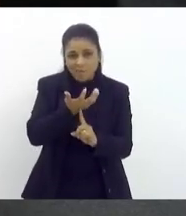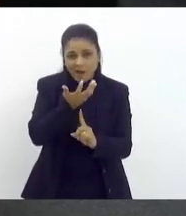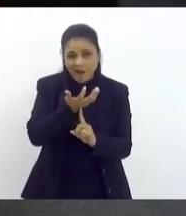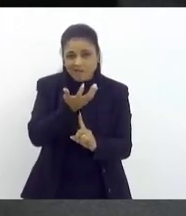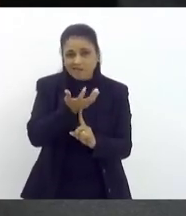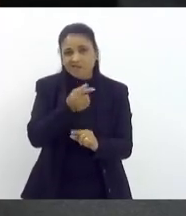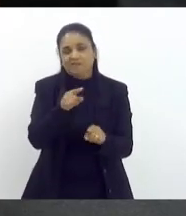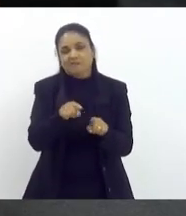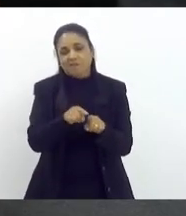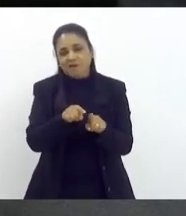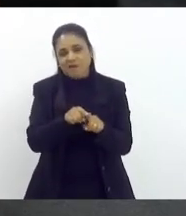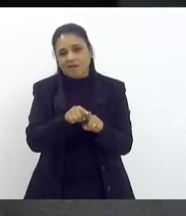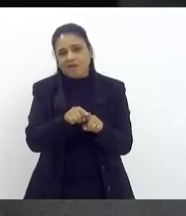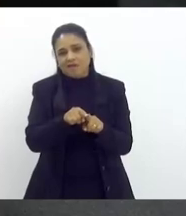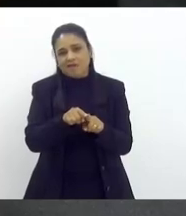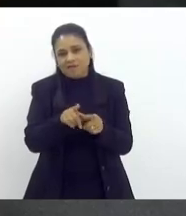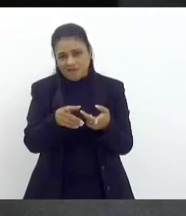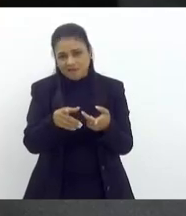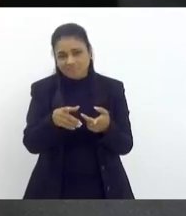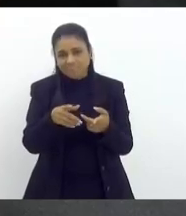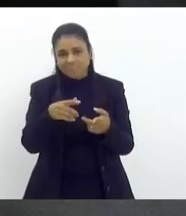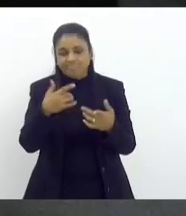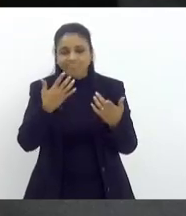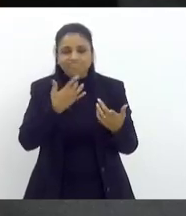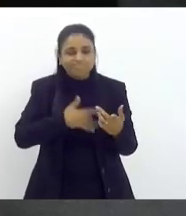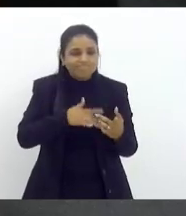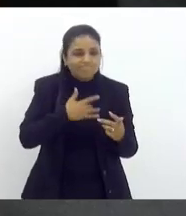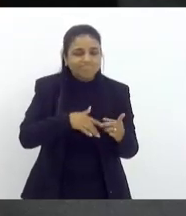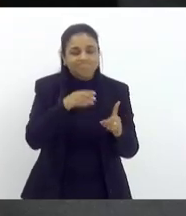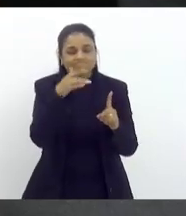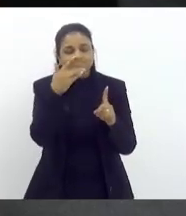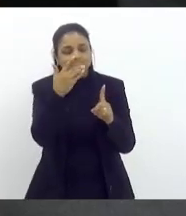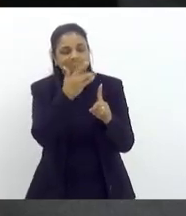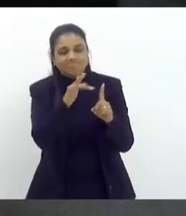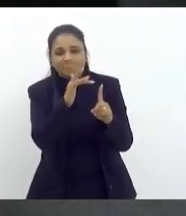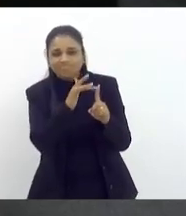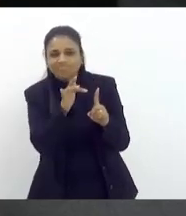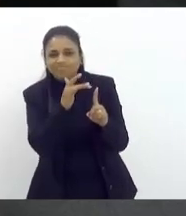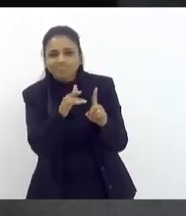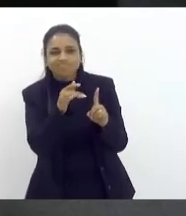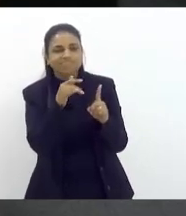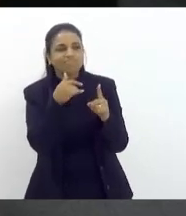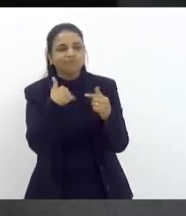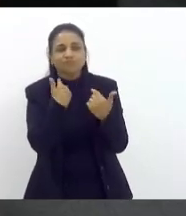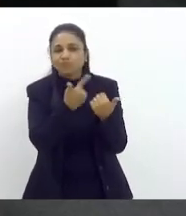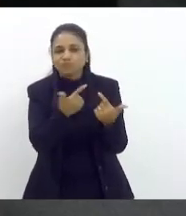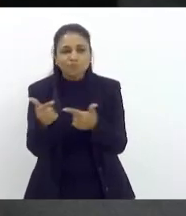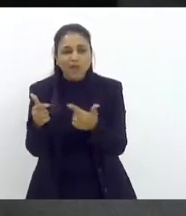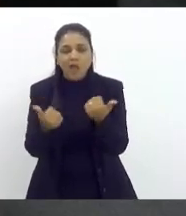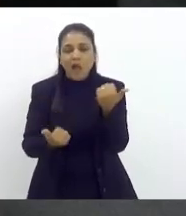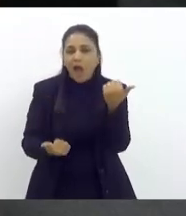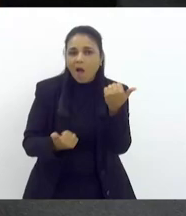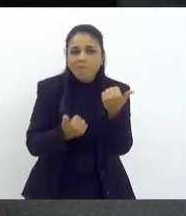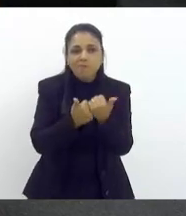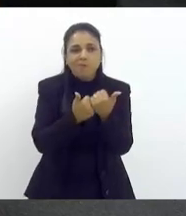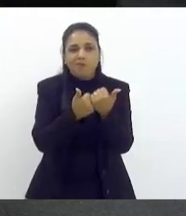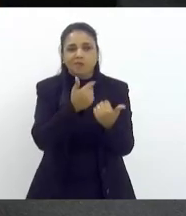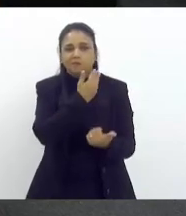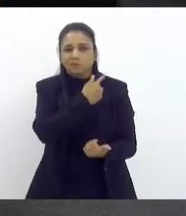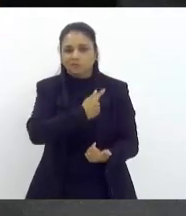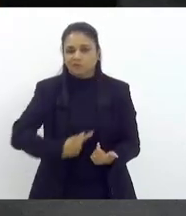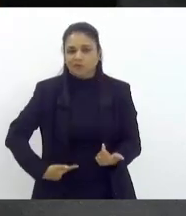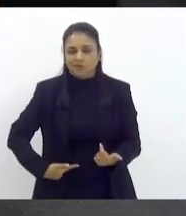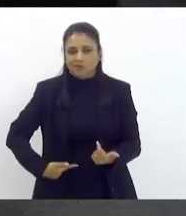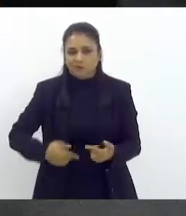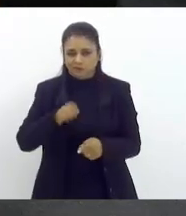sem tu completamente desalentados completamente sem ter aí uma um apoio integral do Governo do Estado então